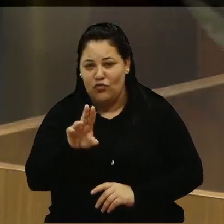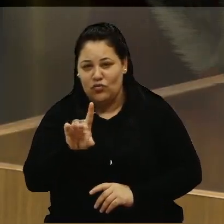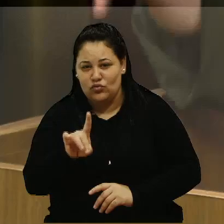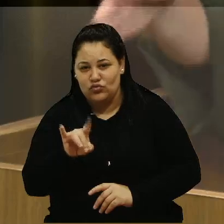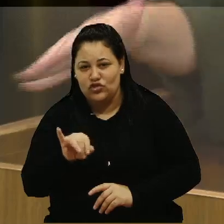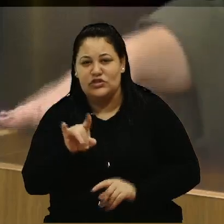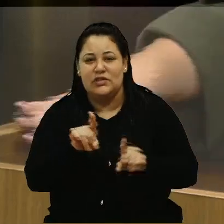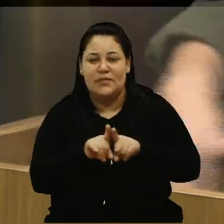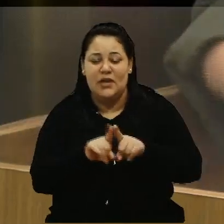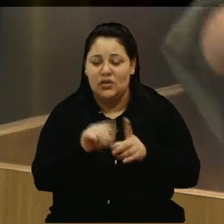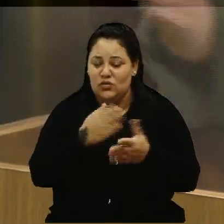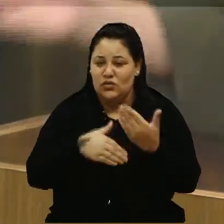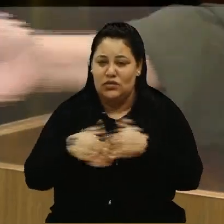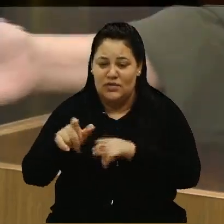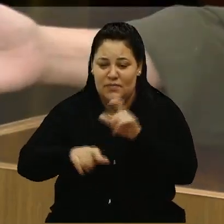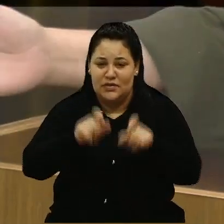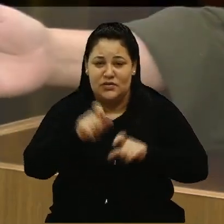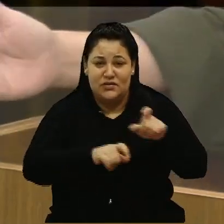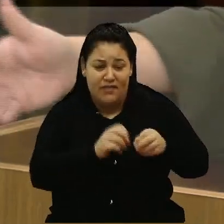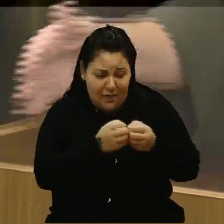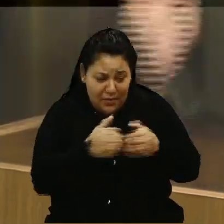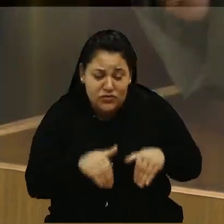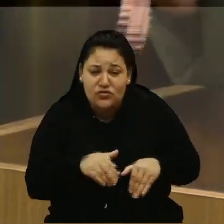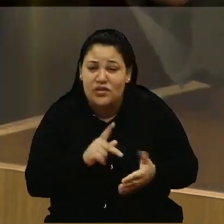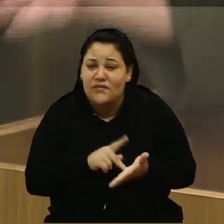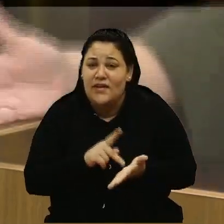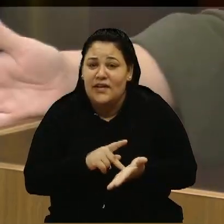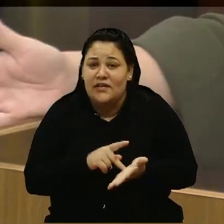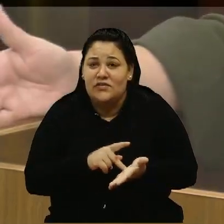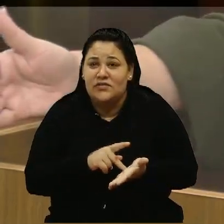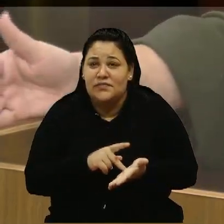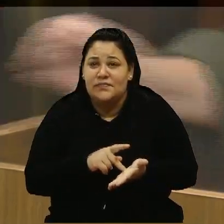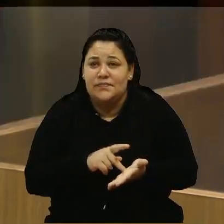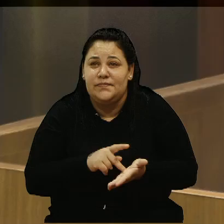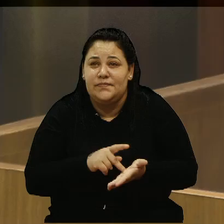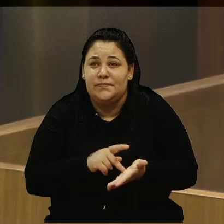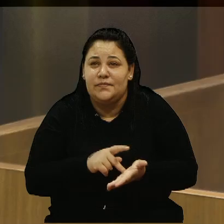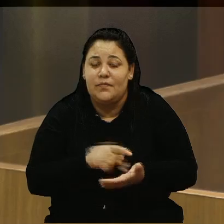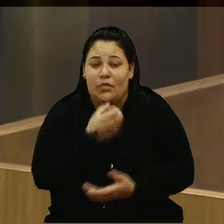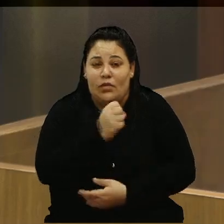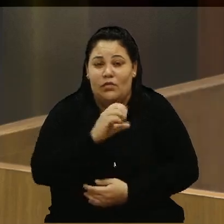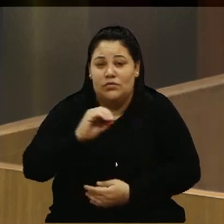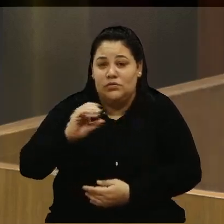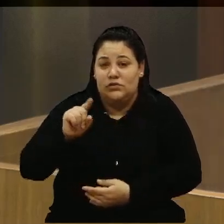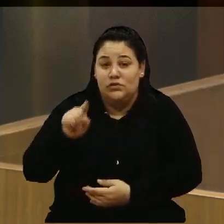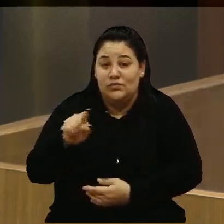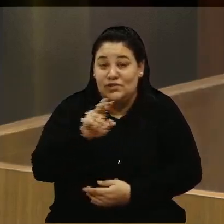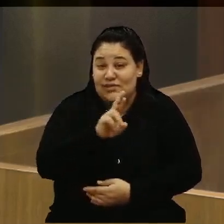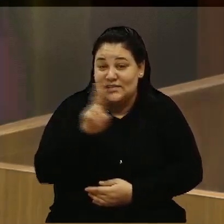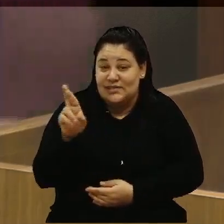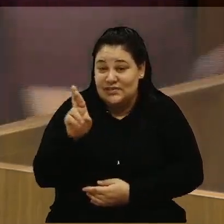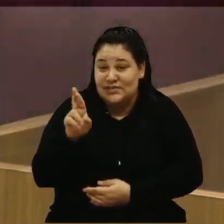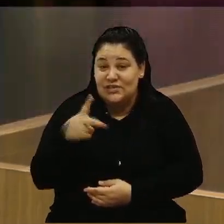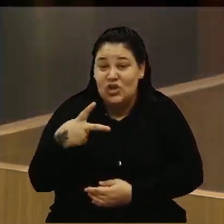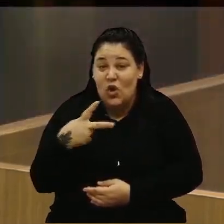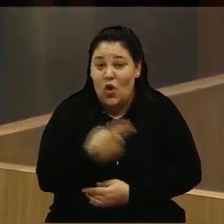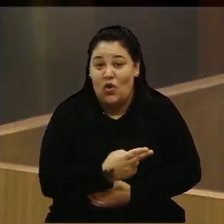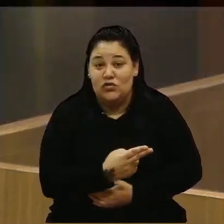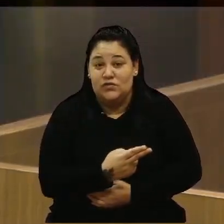todo o pessoal aí que vai ser prejudicado. Vai ser prejudicado. 800 mil reais de